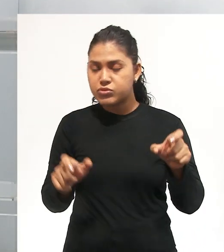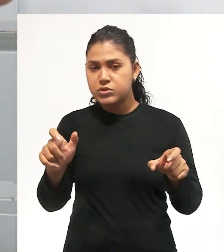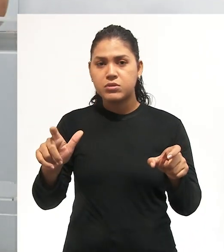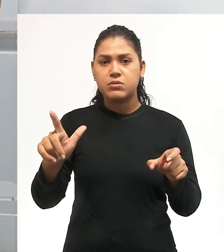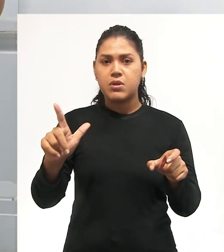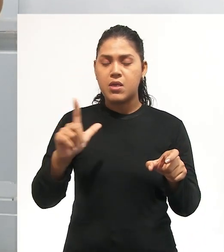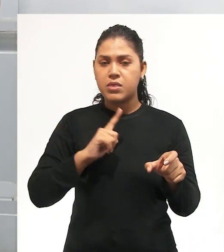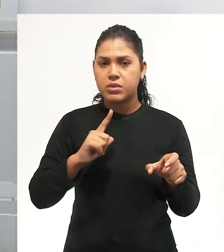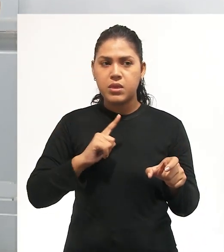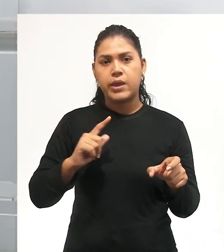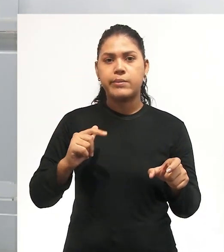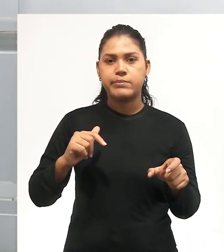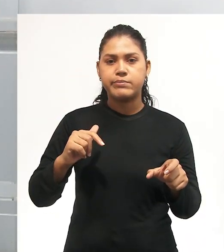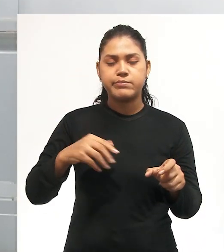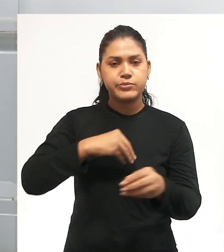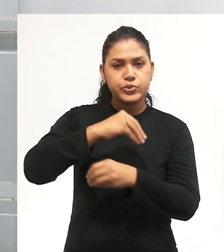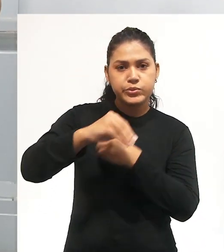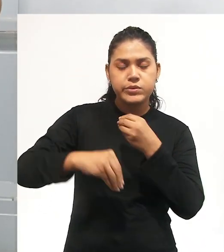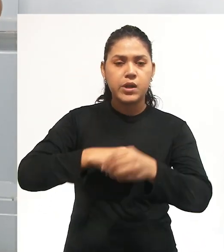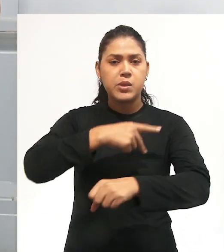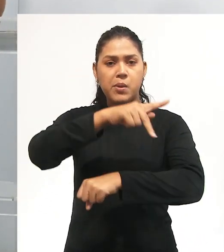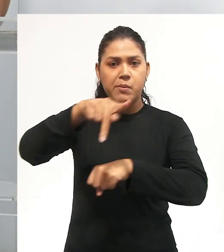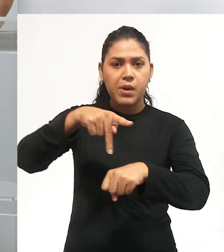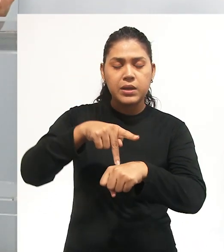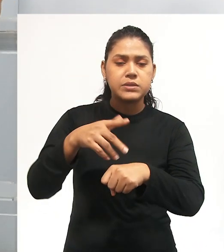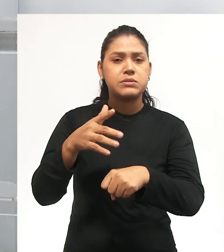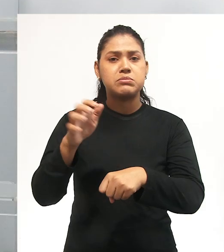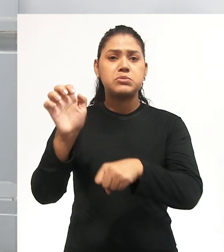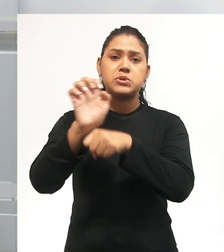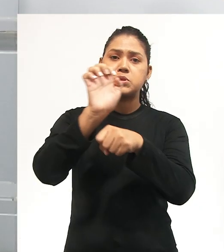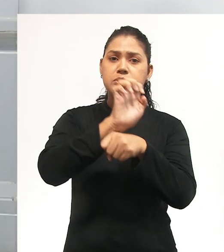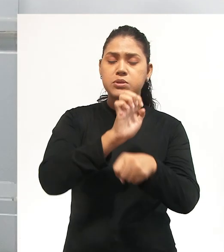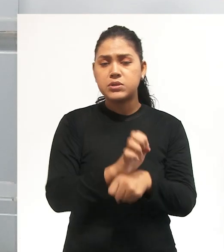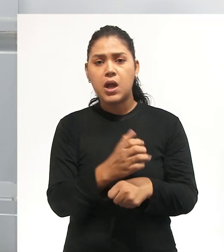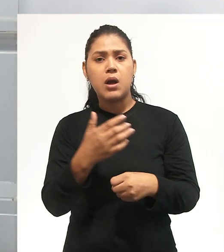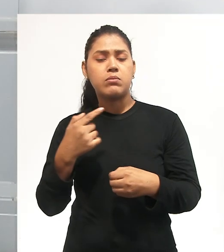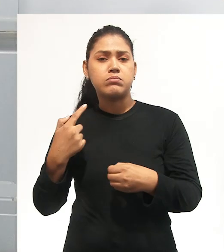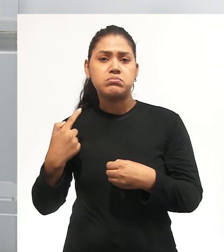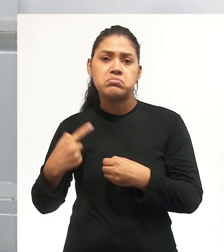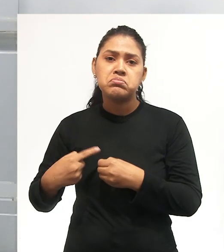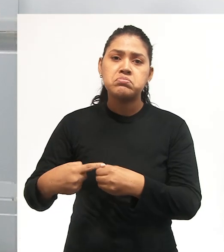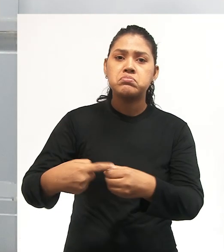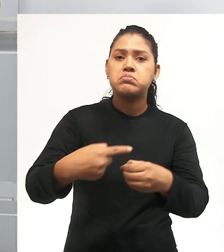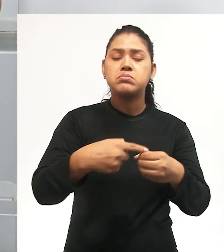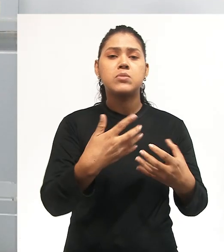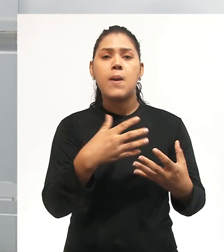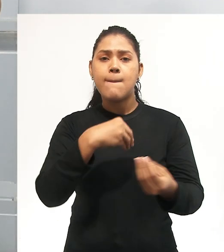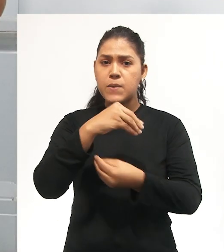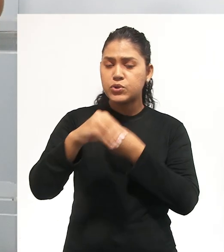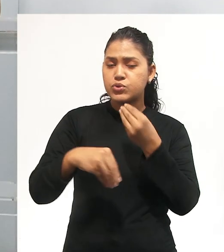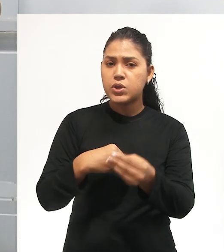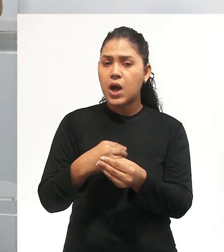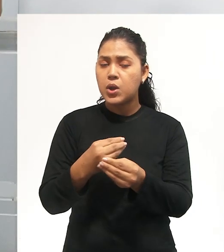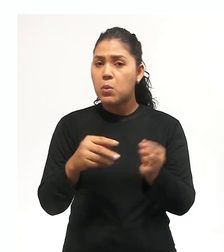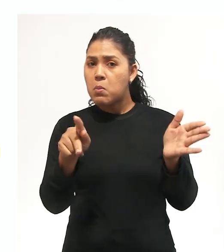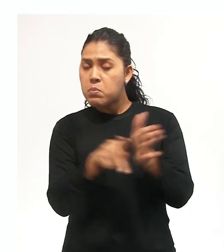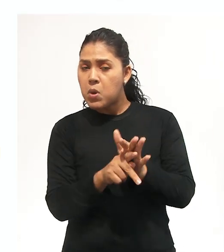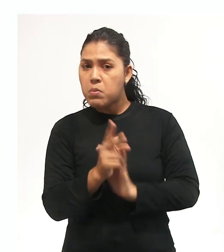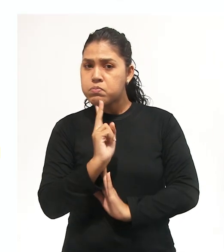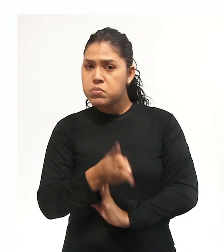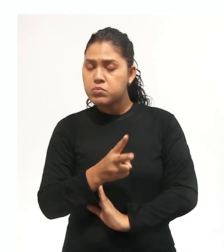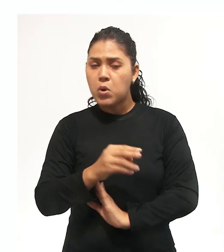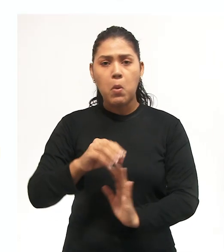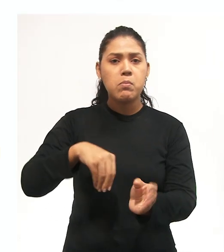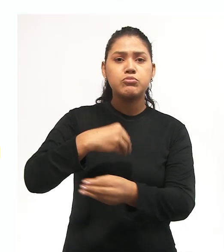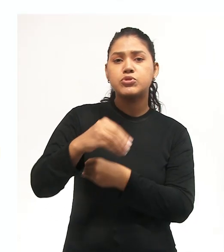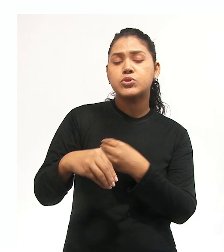elas têm referências de outros países, de outros estados, de outros municípios e outras realidades